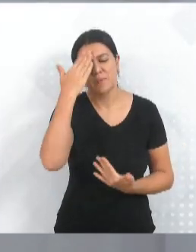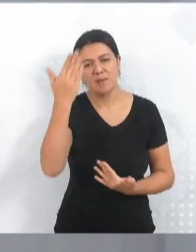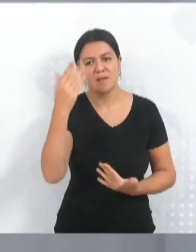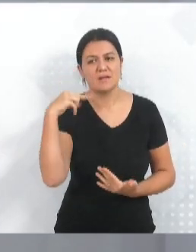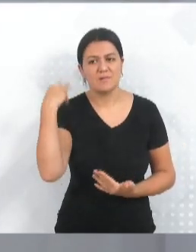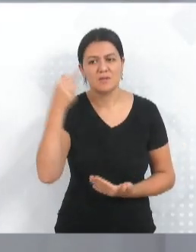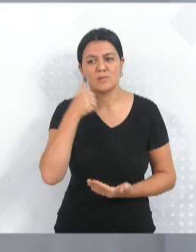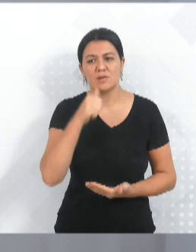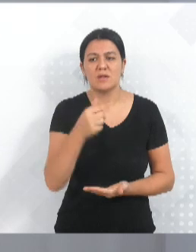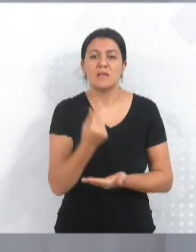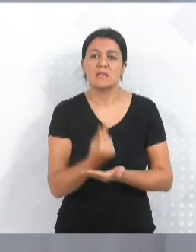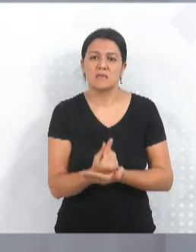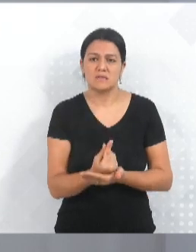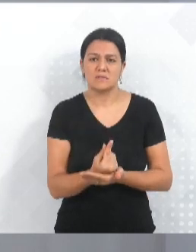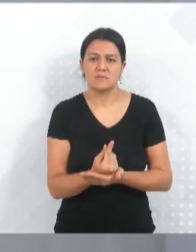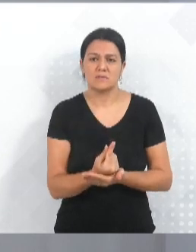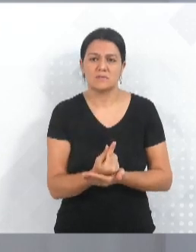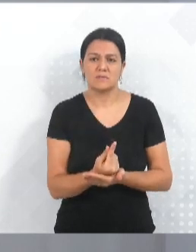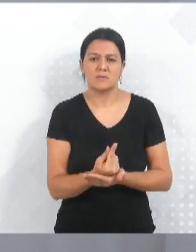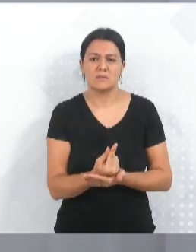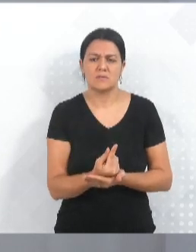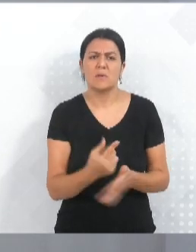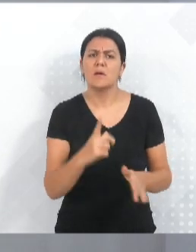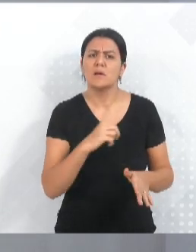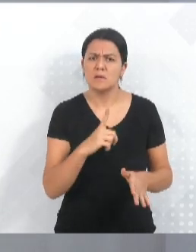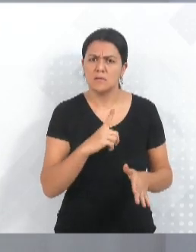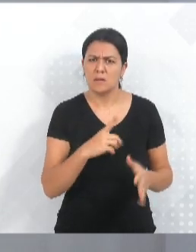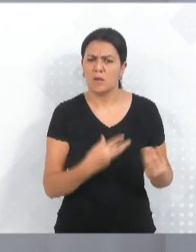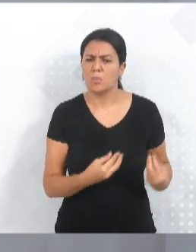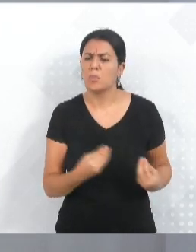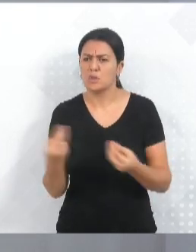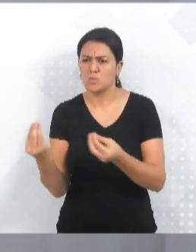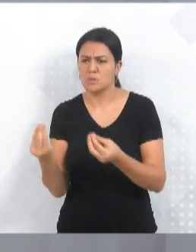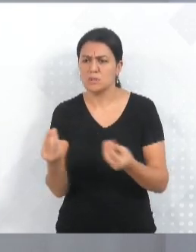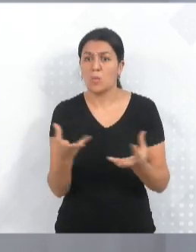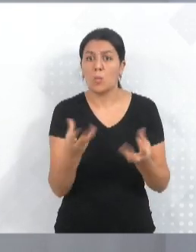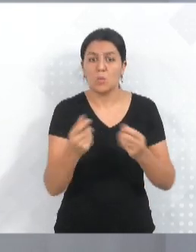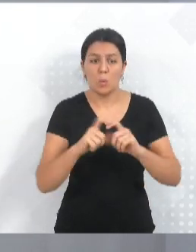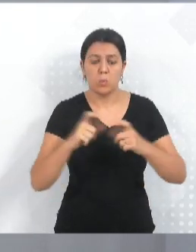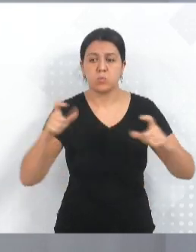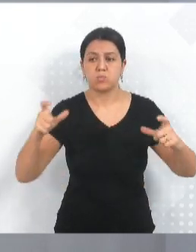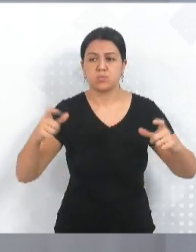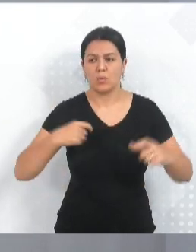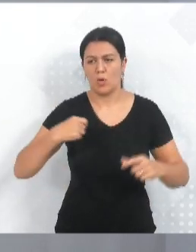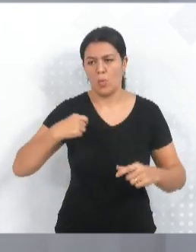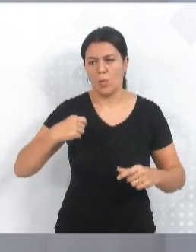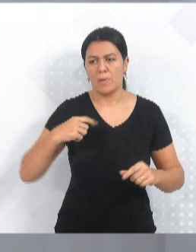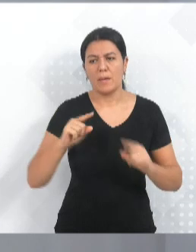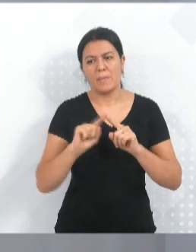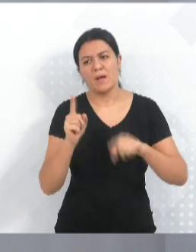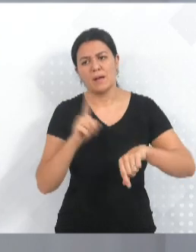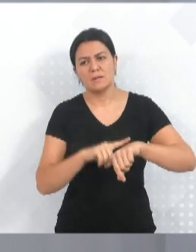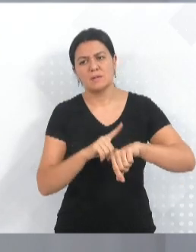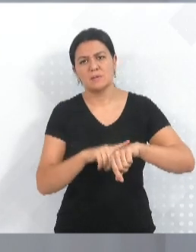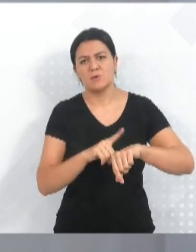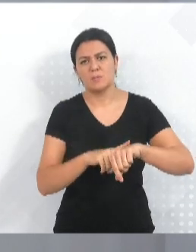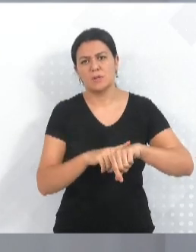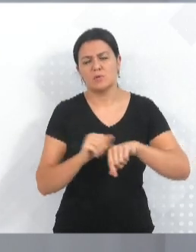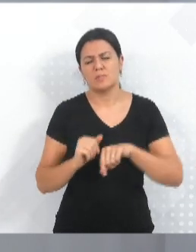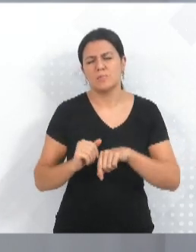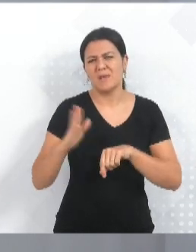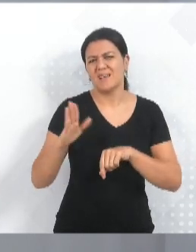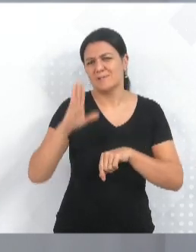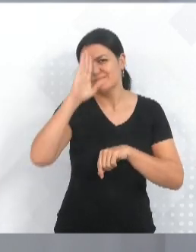verdade Há sim uma doação muito grande de roupas já também sendo feitas né mas nesse momento realmente os itens